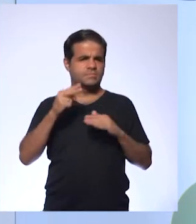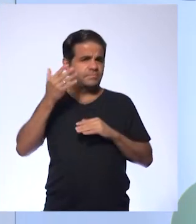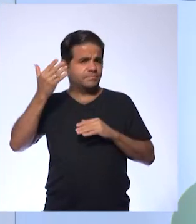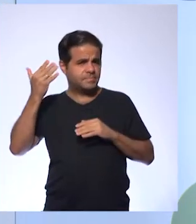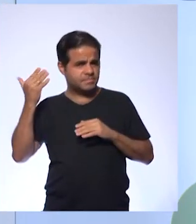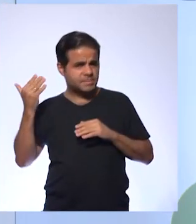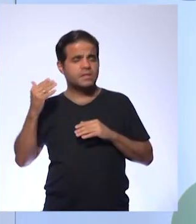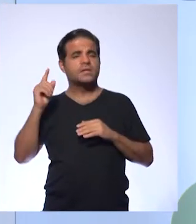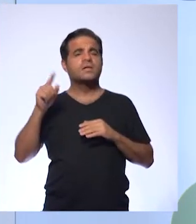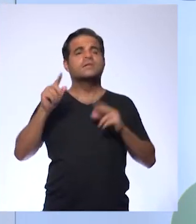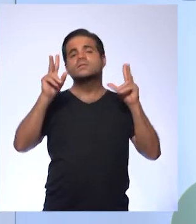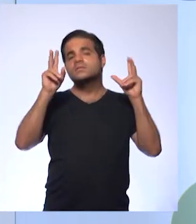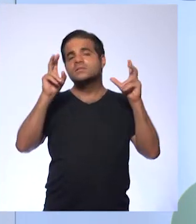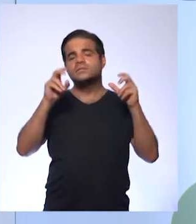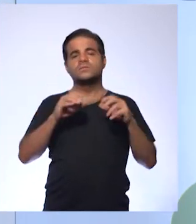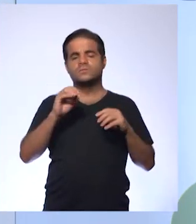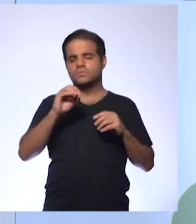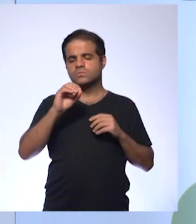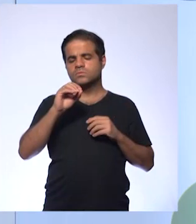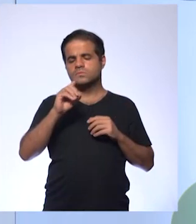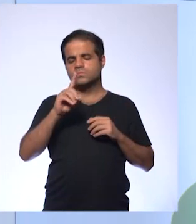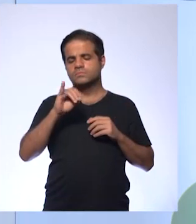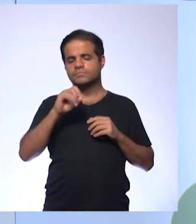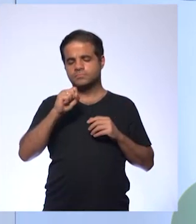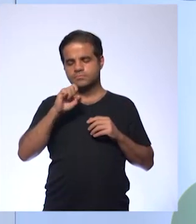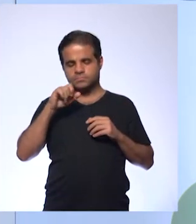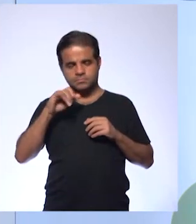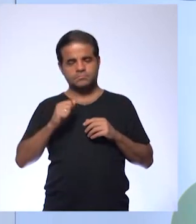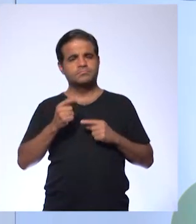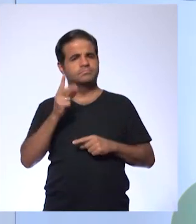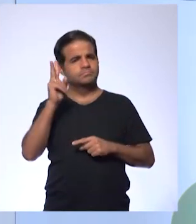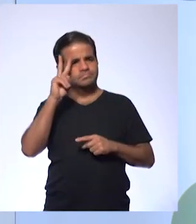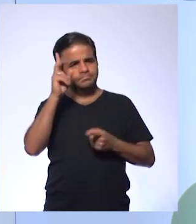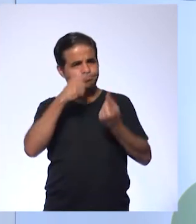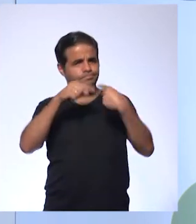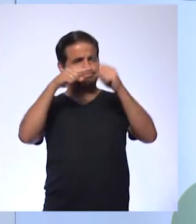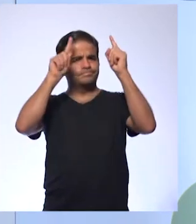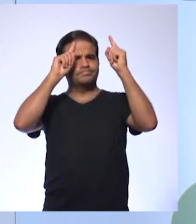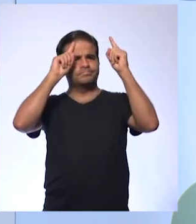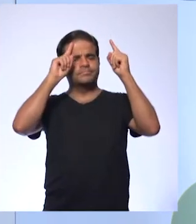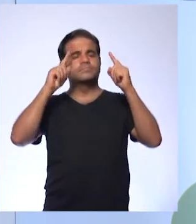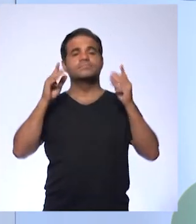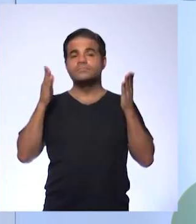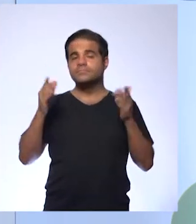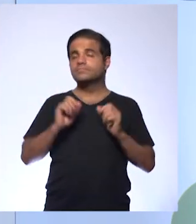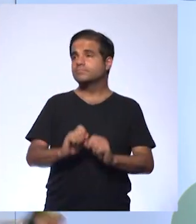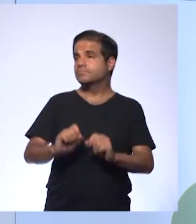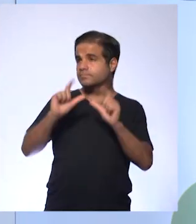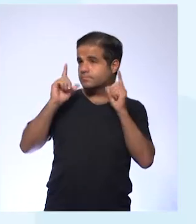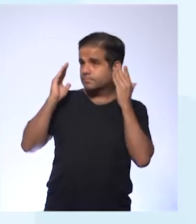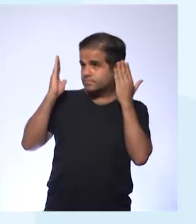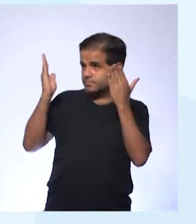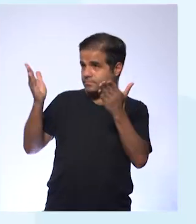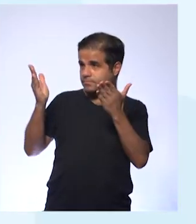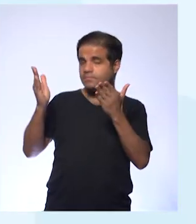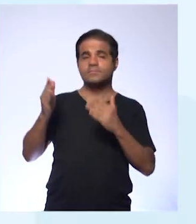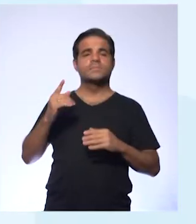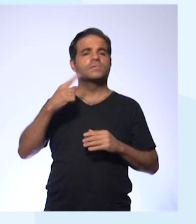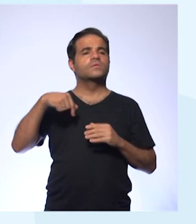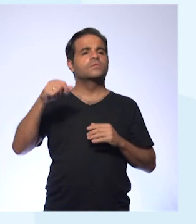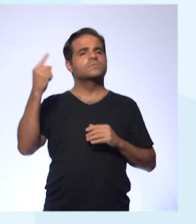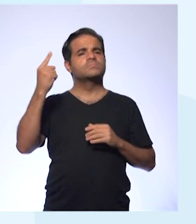atrás, foi a questão da Odisseia, é uma história de superação. Mas, enfim, aqui na tela para vocês, a nossa